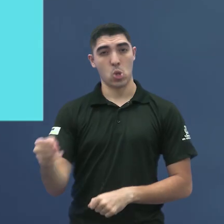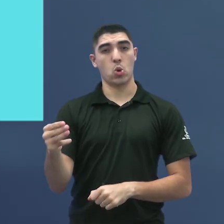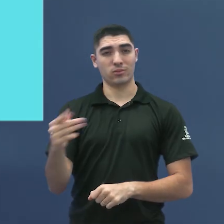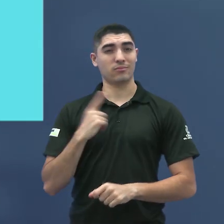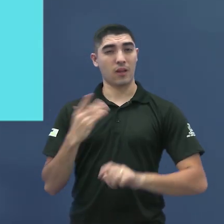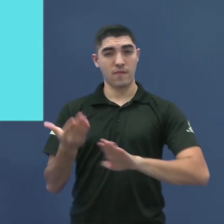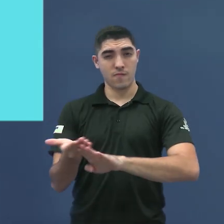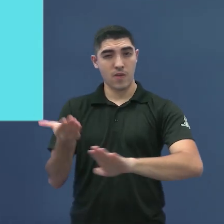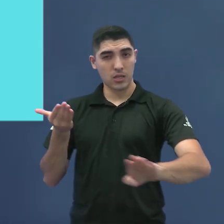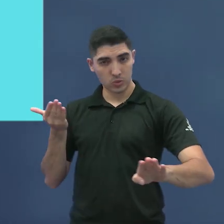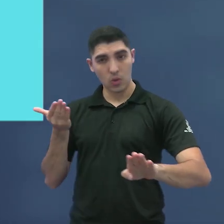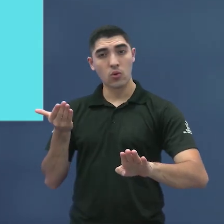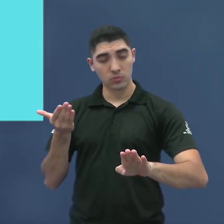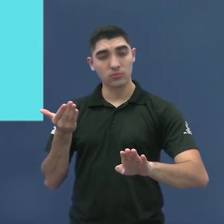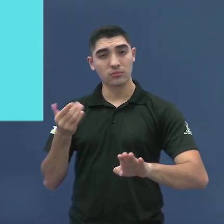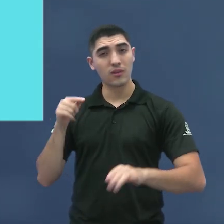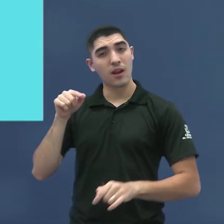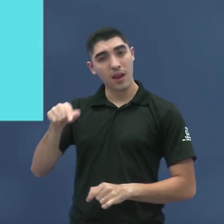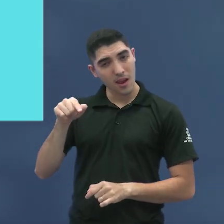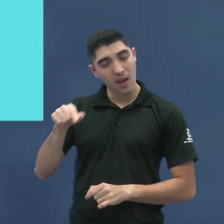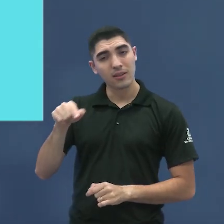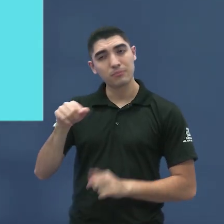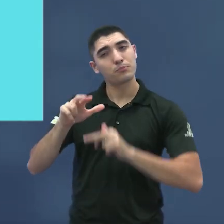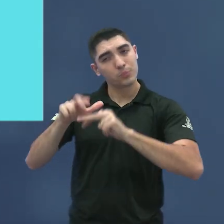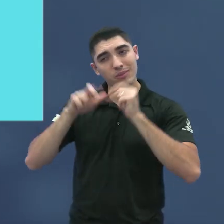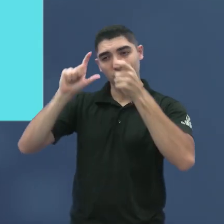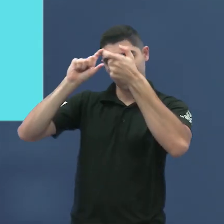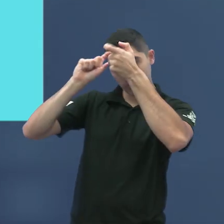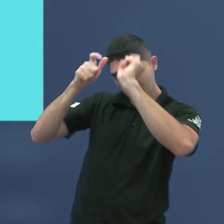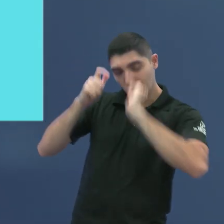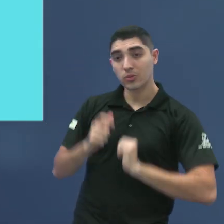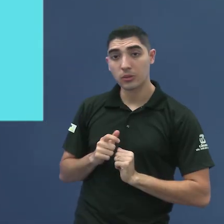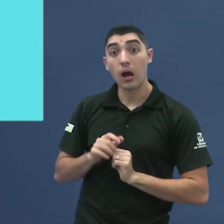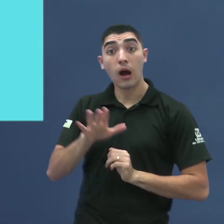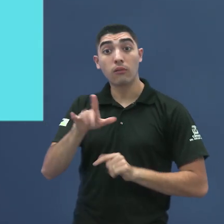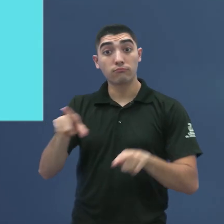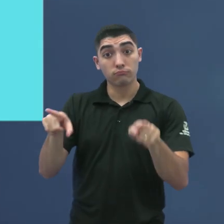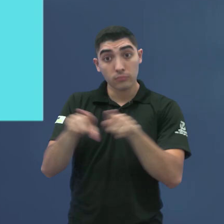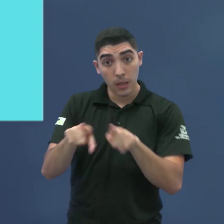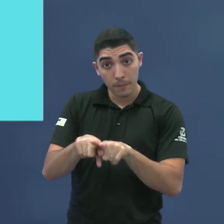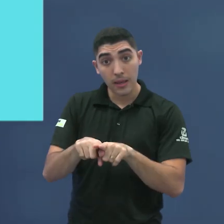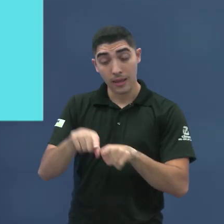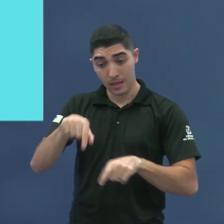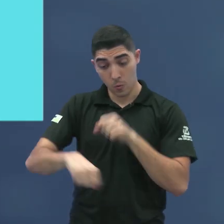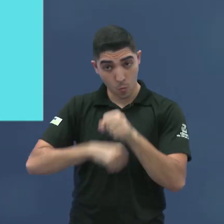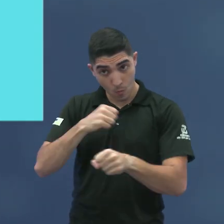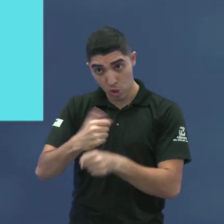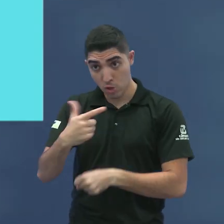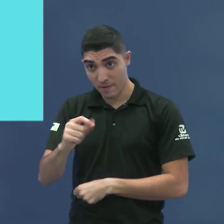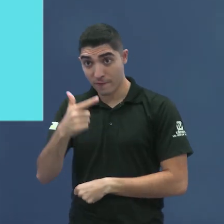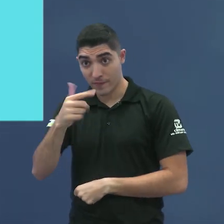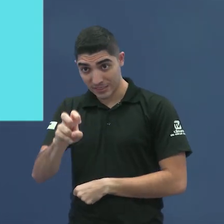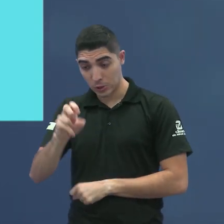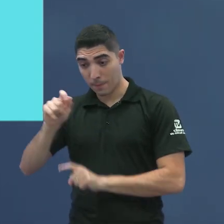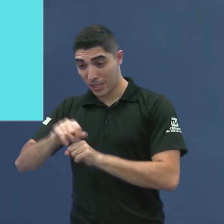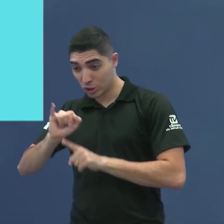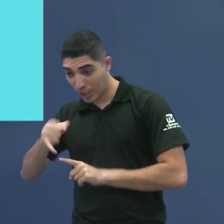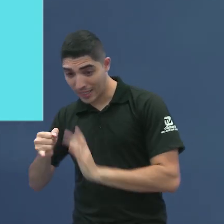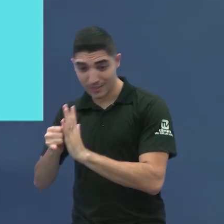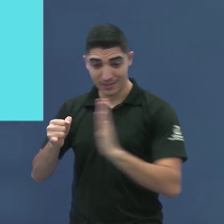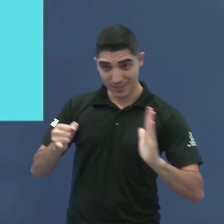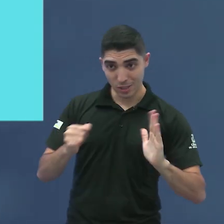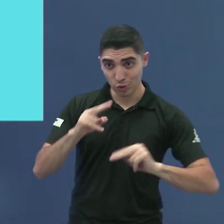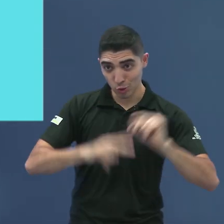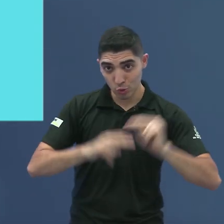incapacidade temporária ligados a esses transtornos, né? Já no mesmo período de 2025, esse